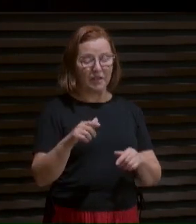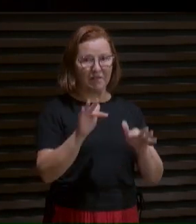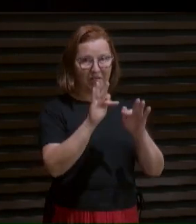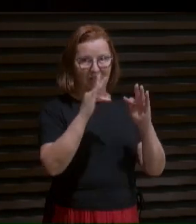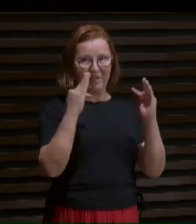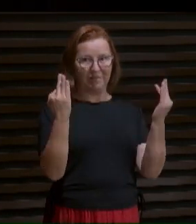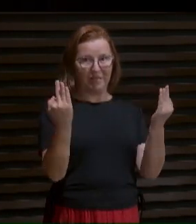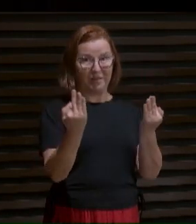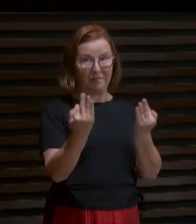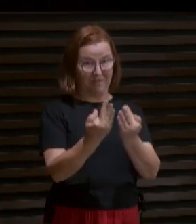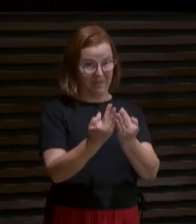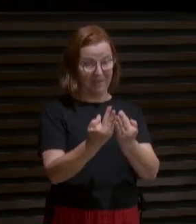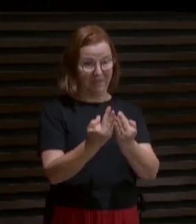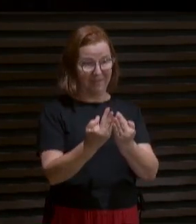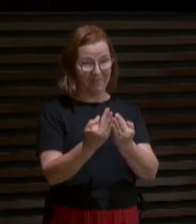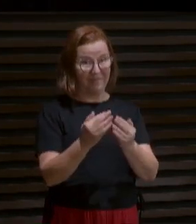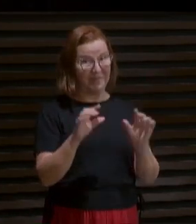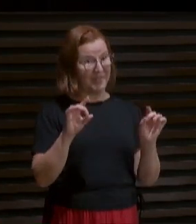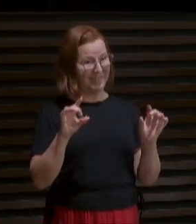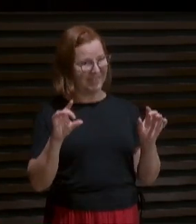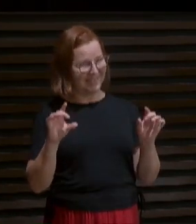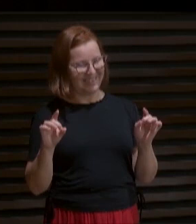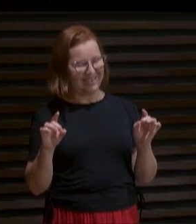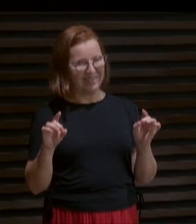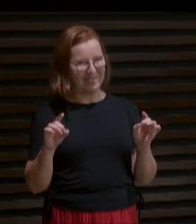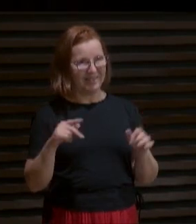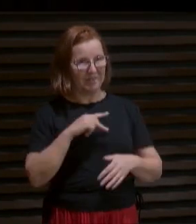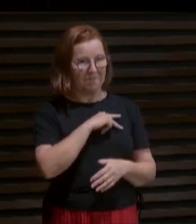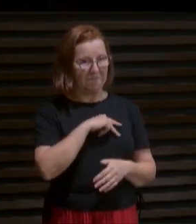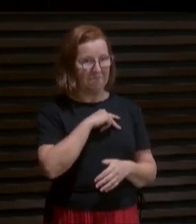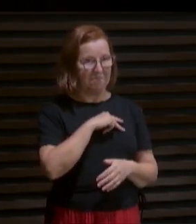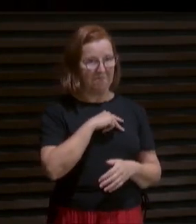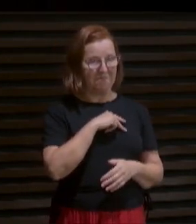linhagem especial, ele era top.